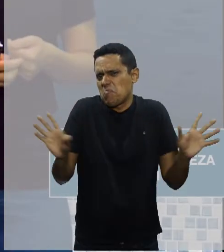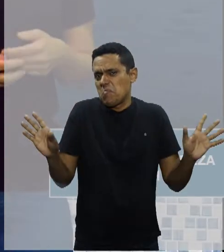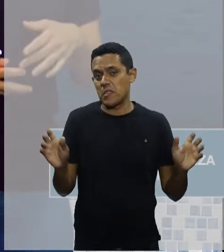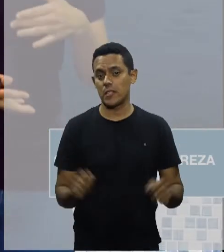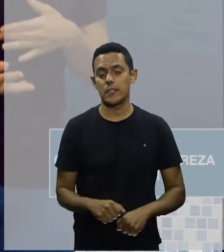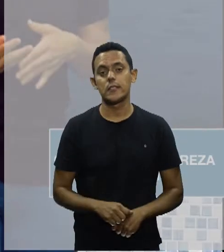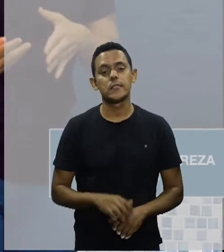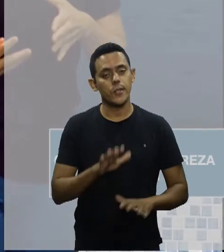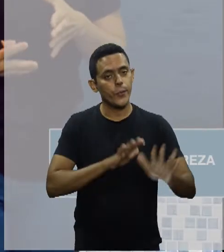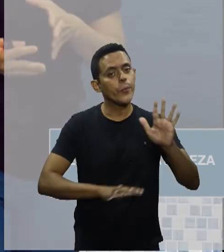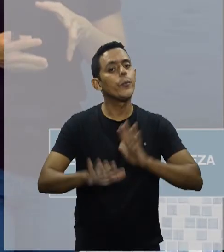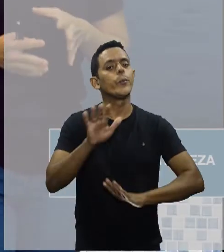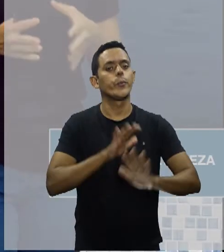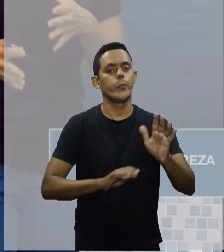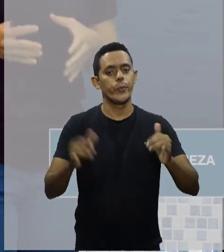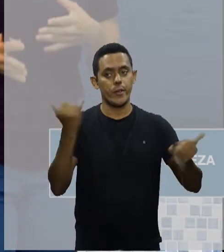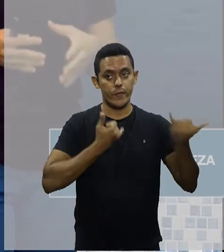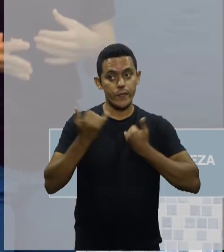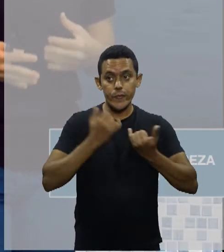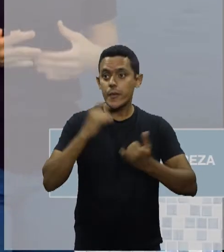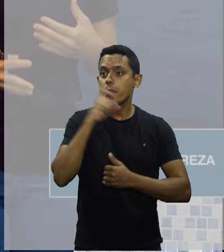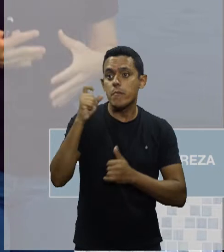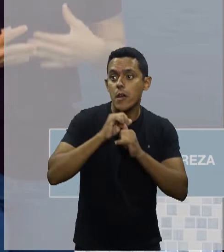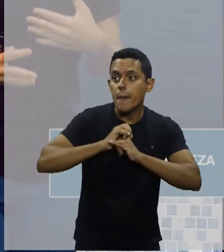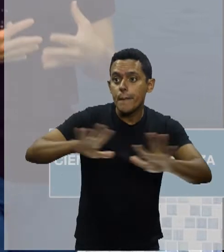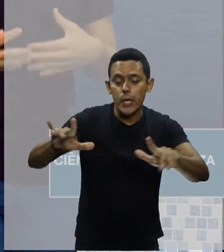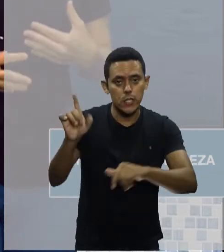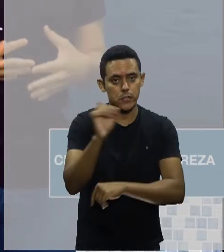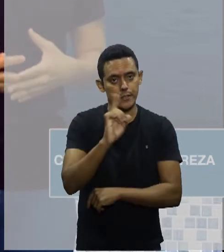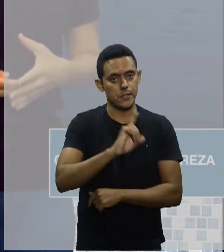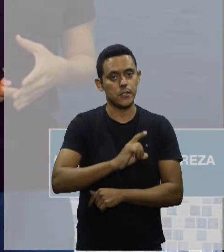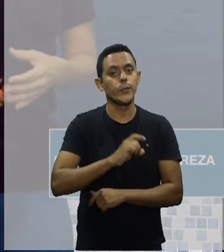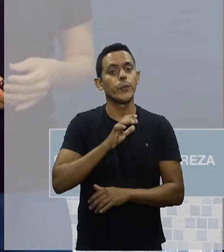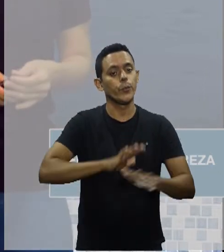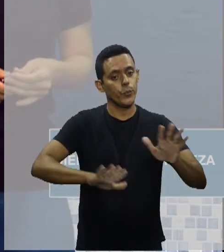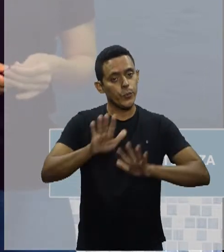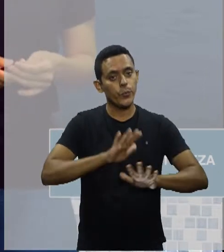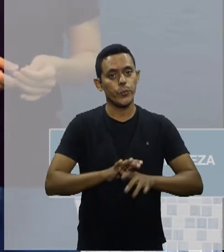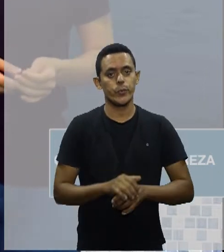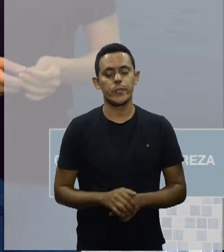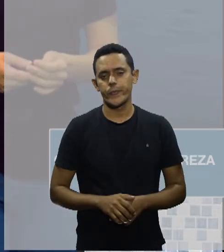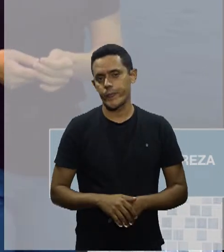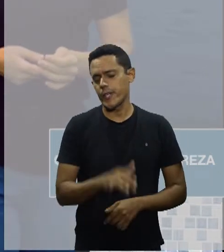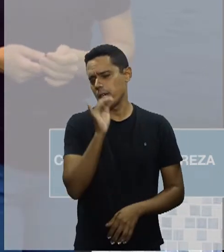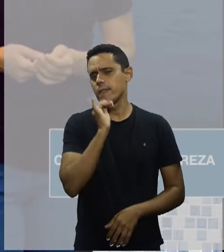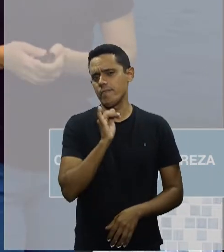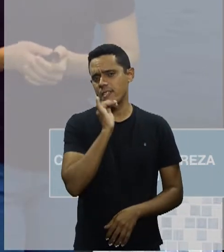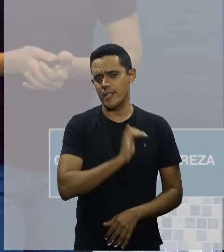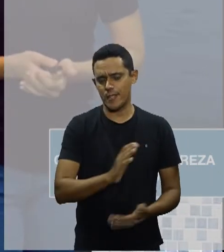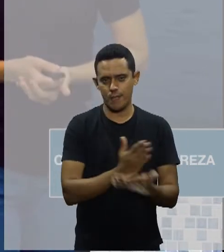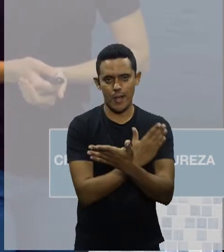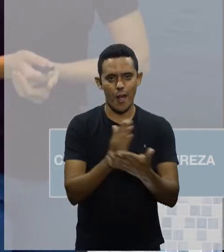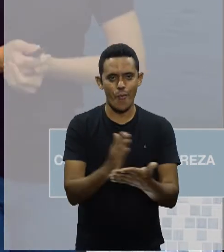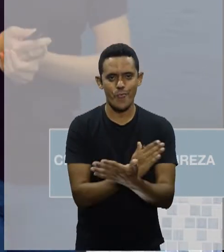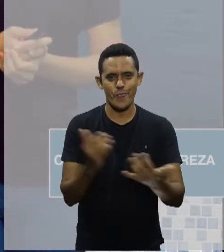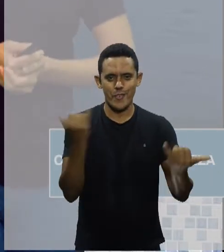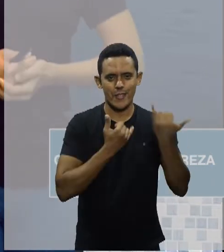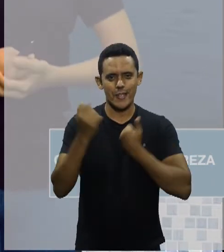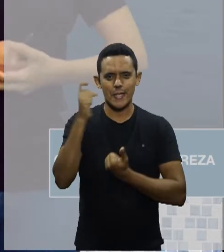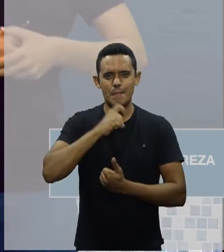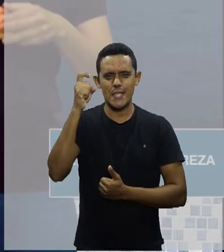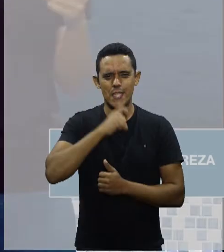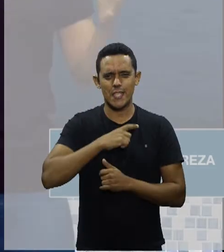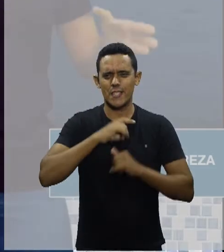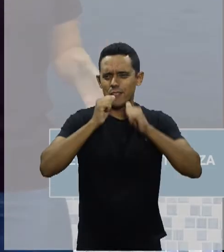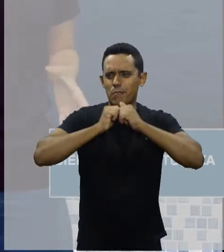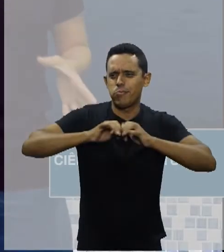eu trago pra vocês uma sequência de algumas fake news que rolaram desde o início da pandemia, né? Então, no slide 21, eu trago